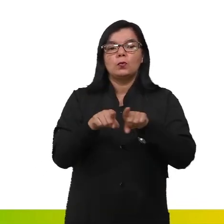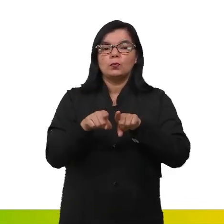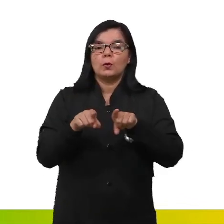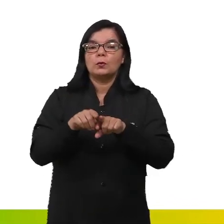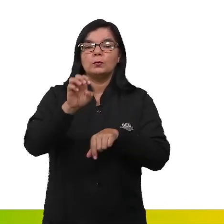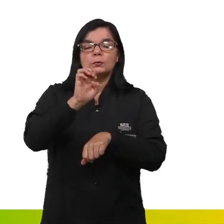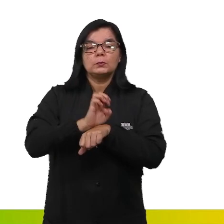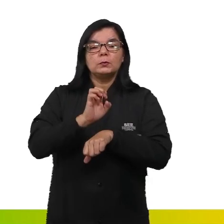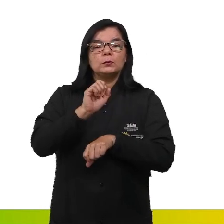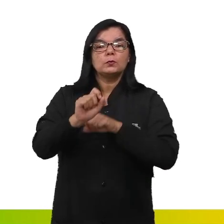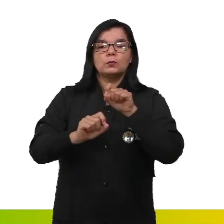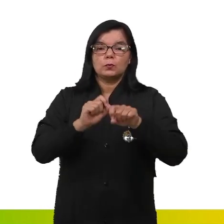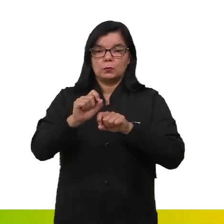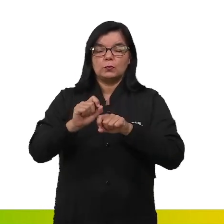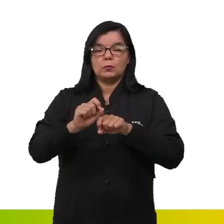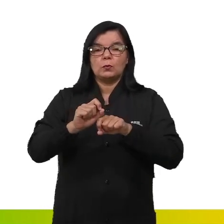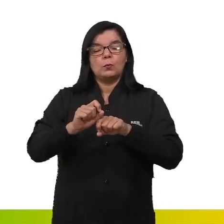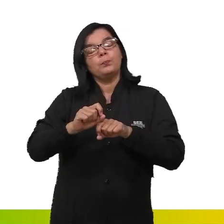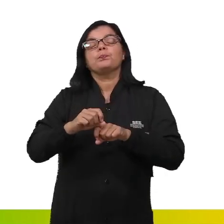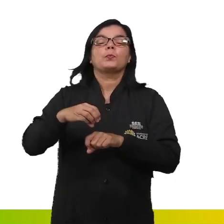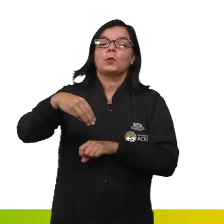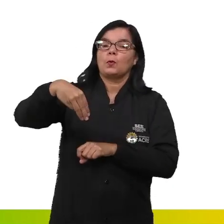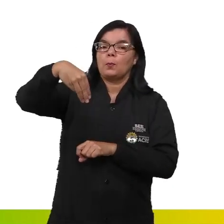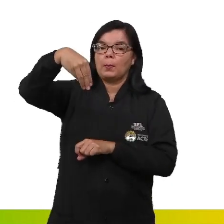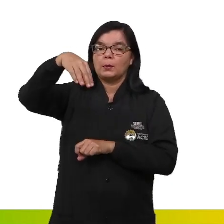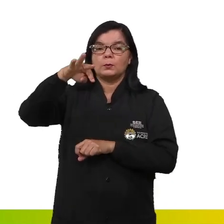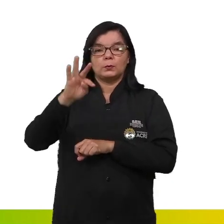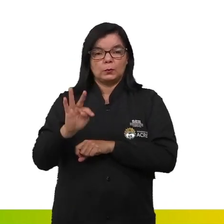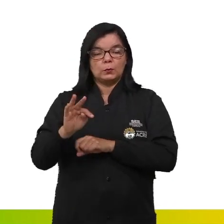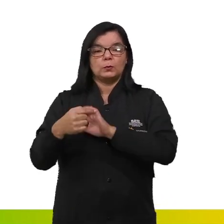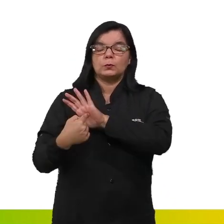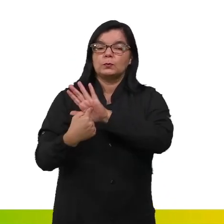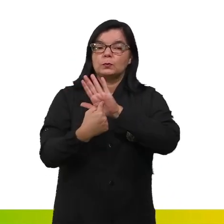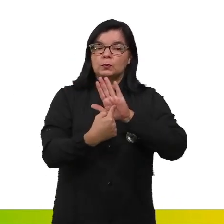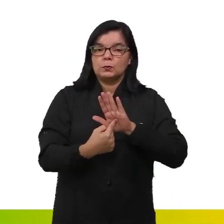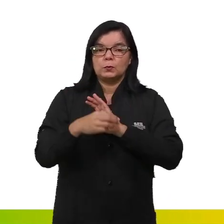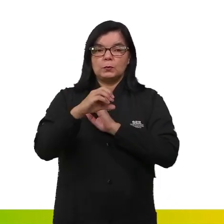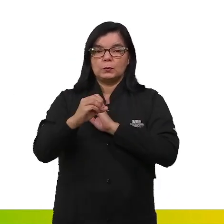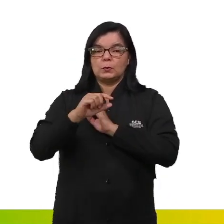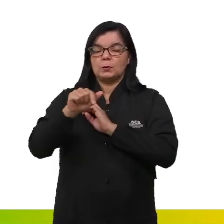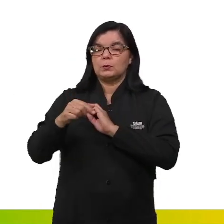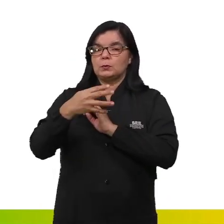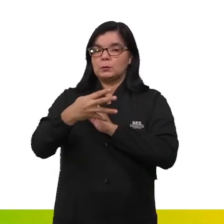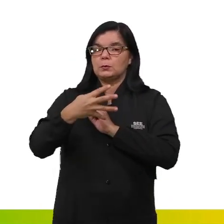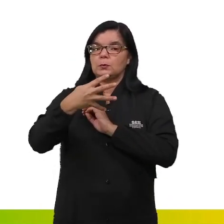o estado aqui do Mato Grosso, ó, onde apresenta